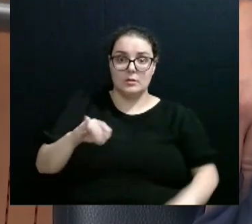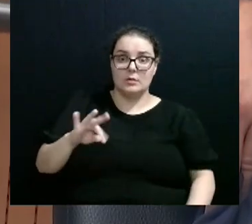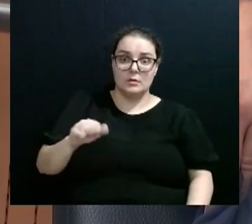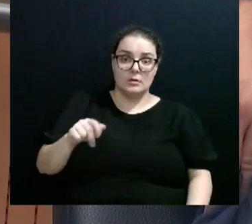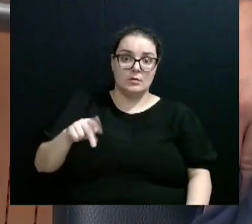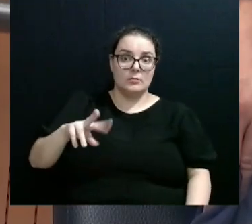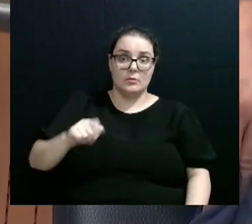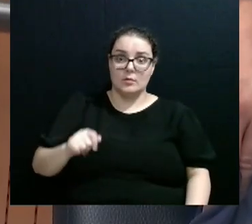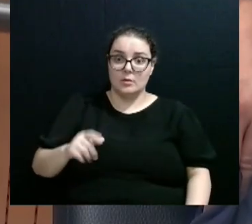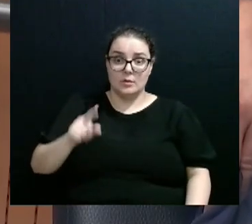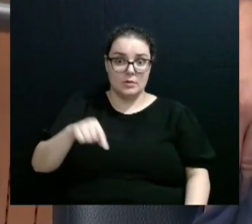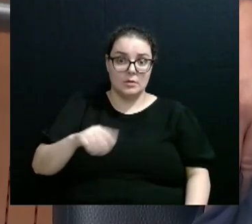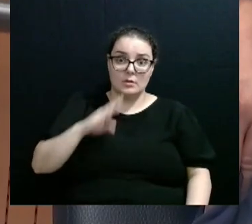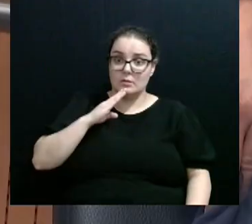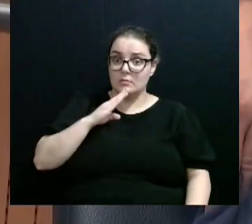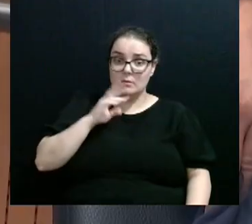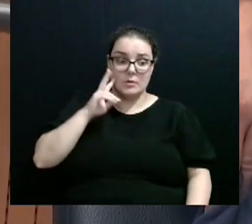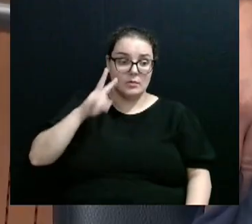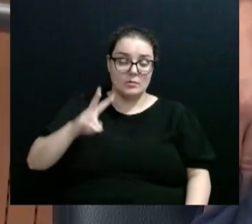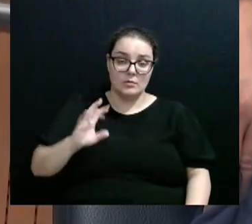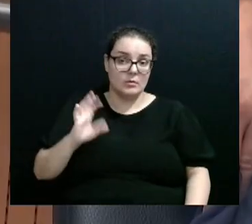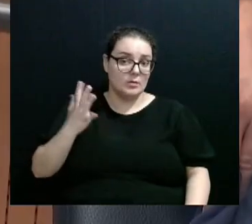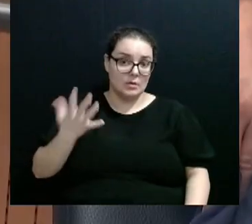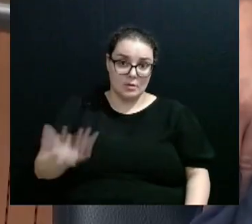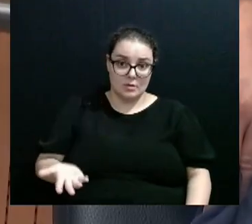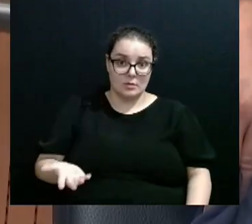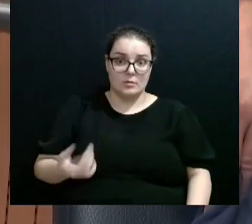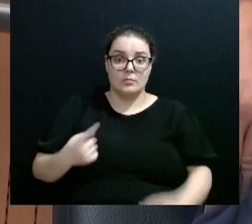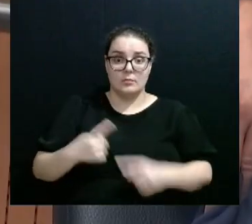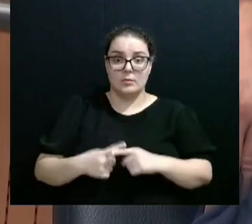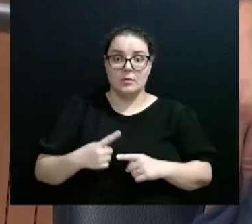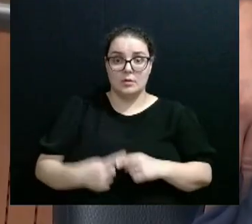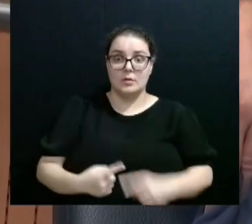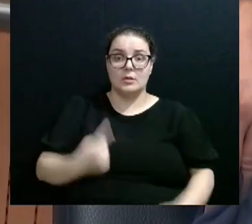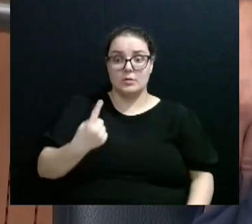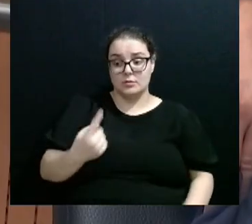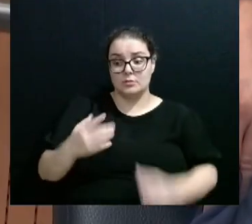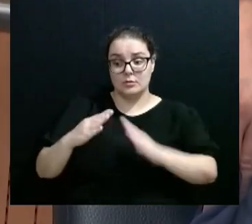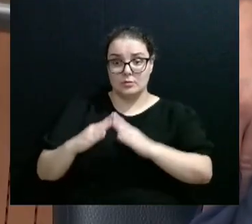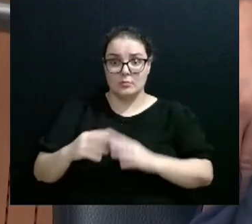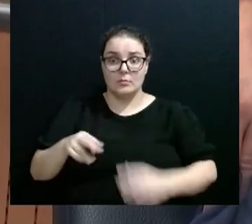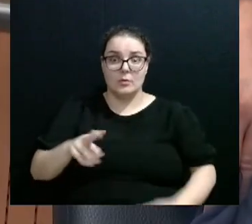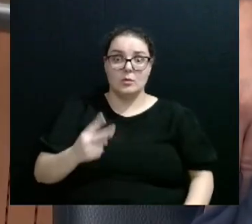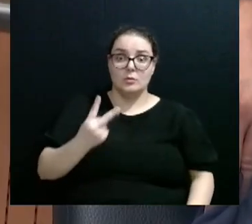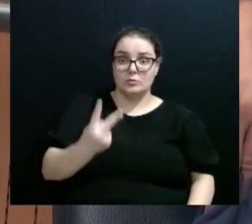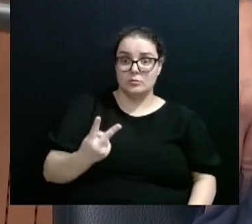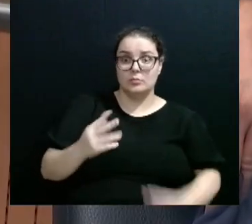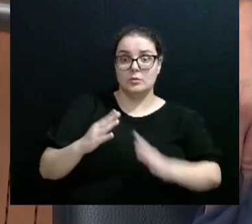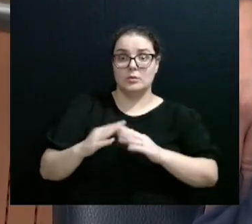dá para ser feito, por conta de que não vai ser quase de uma residência ou 2 que grandes